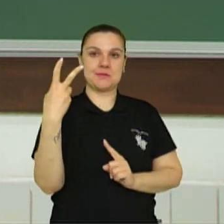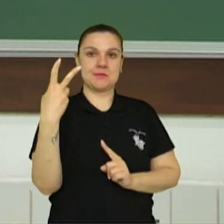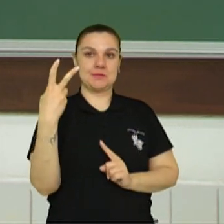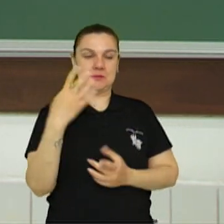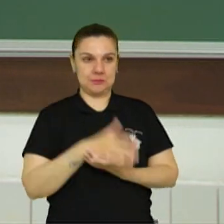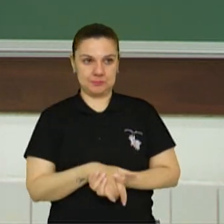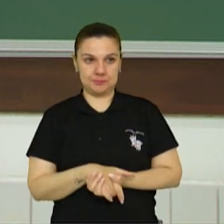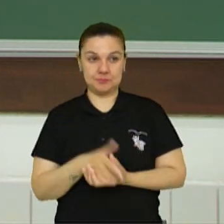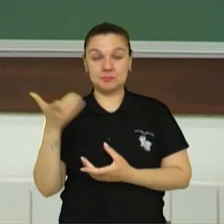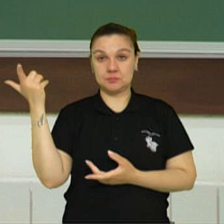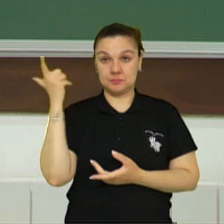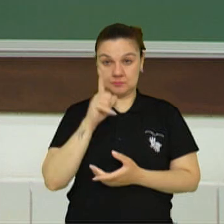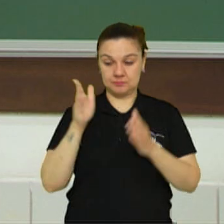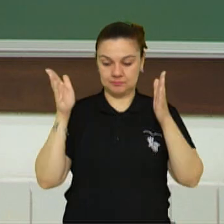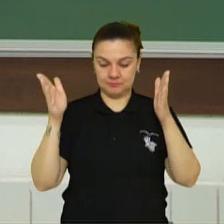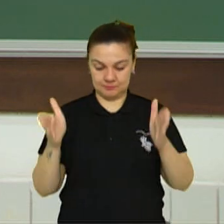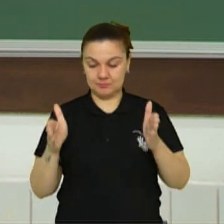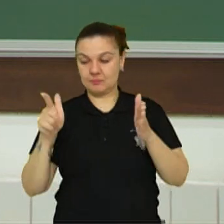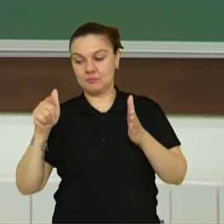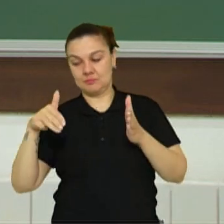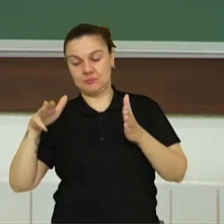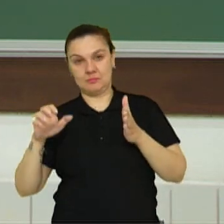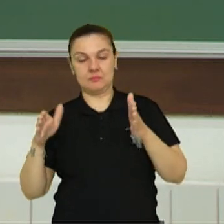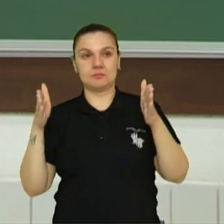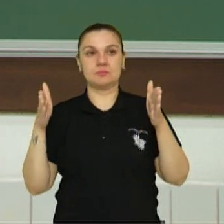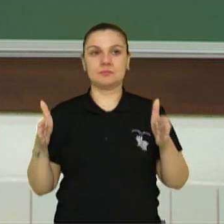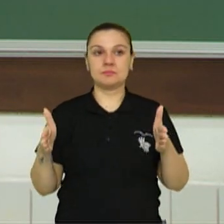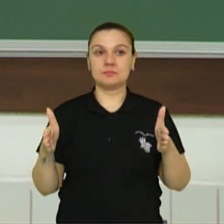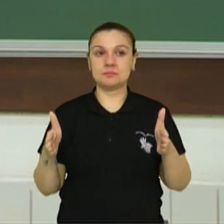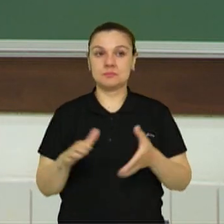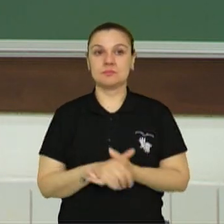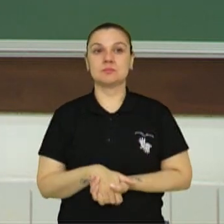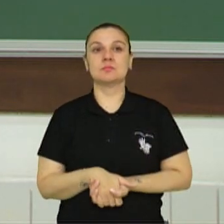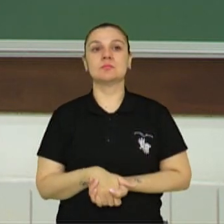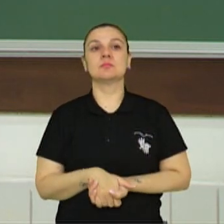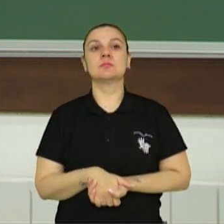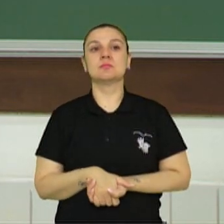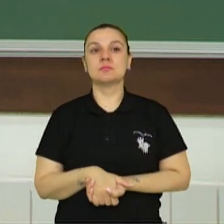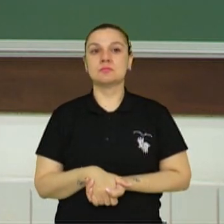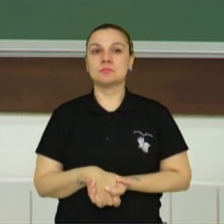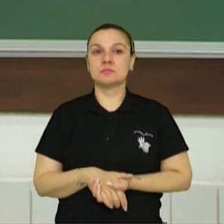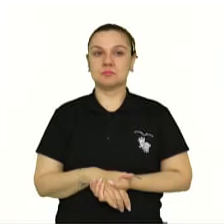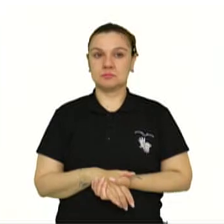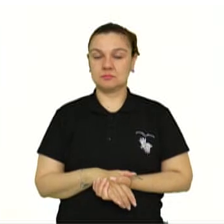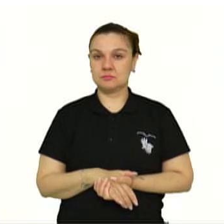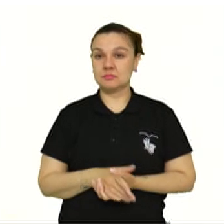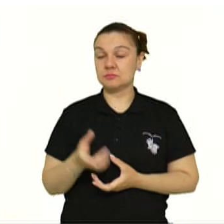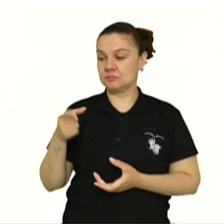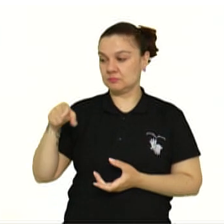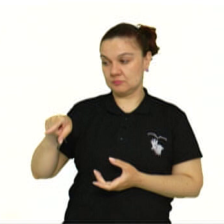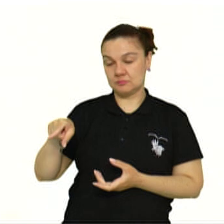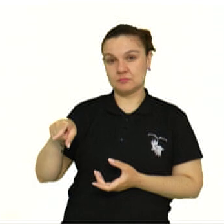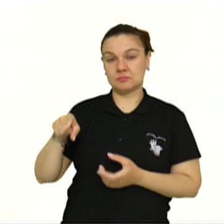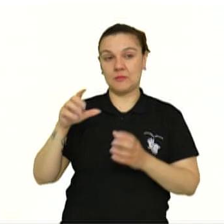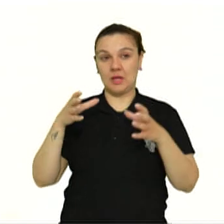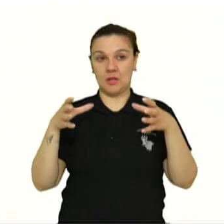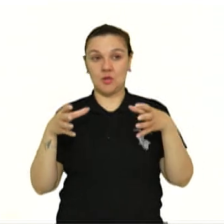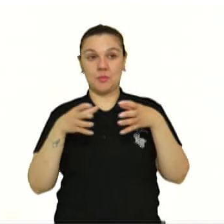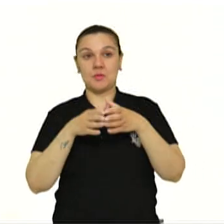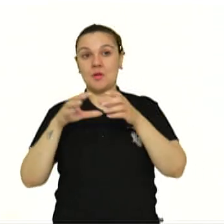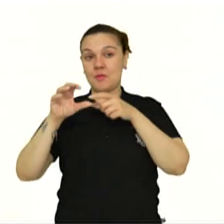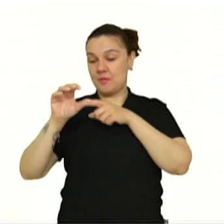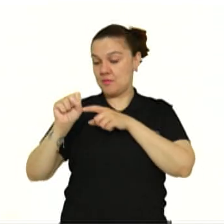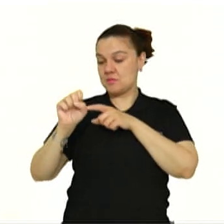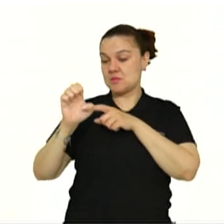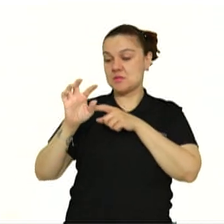para ganhar aquele game, tá? Que a gente chama de advantage. Cada set é um conjunto de